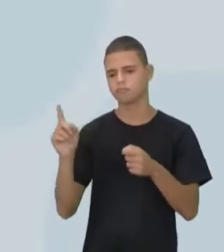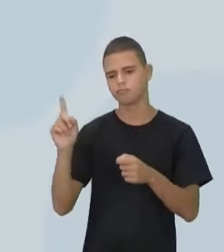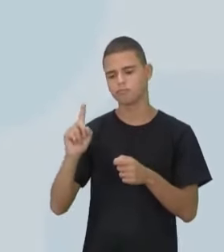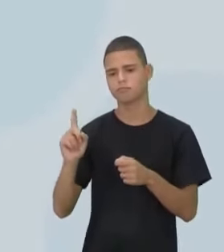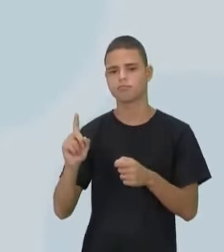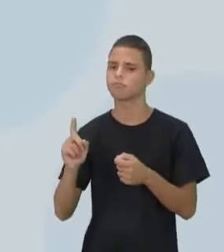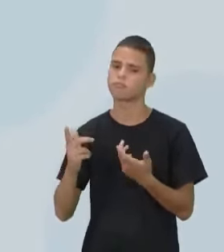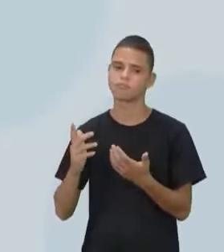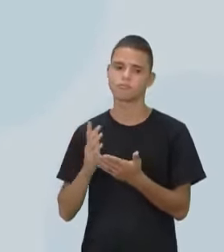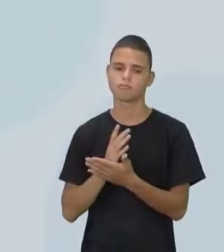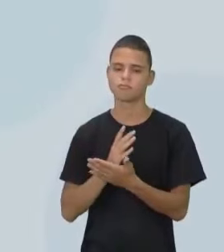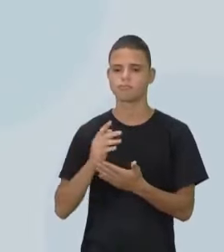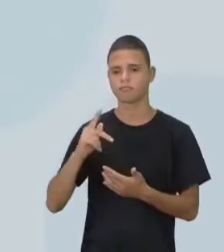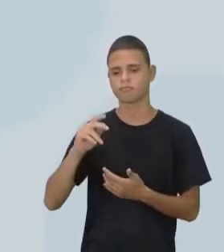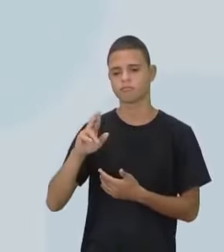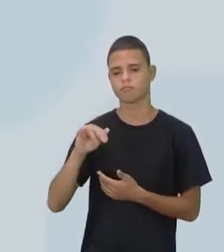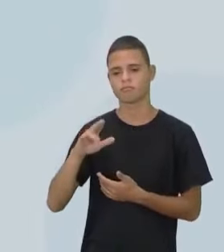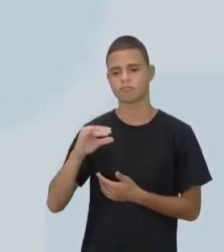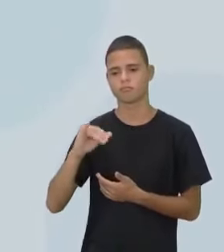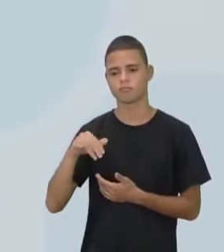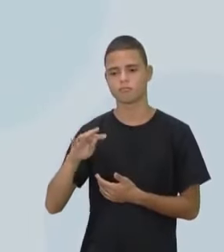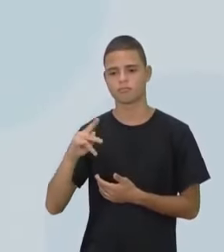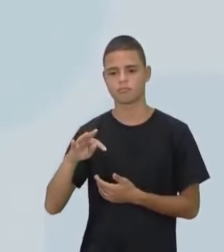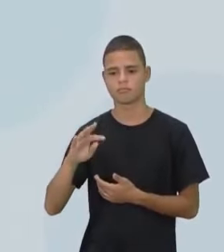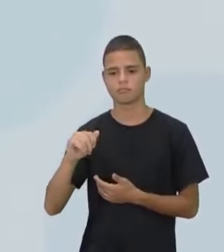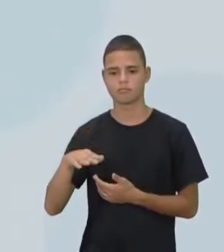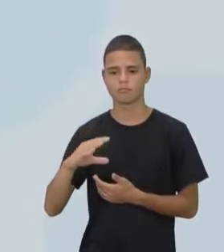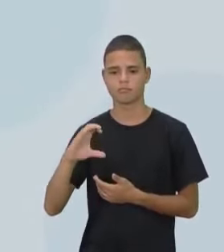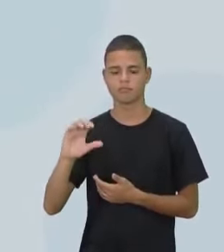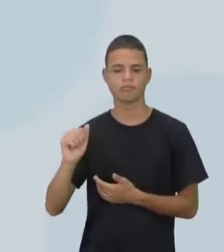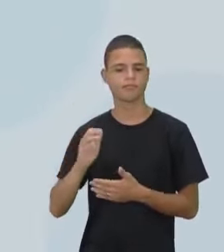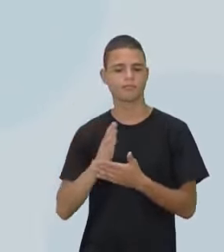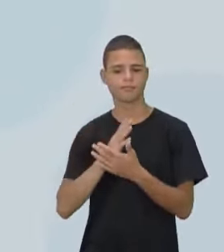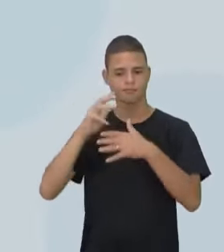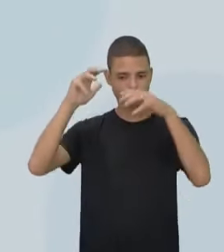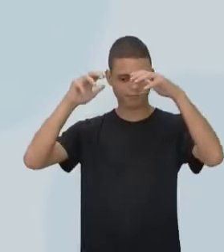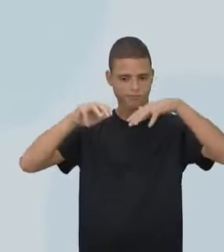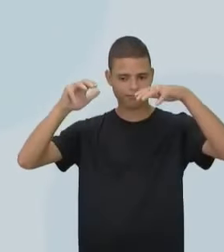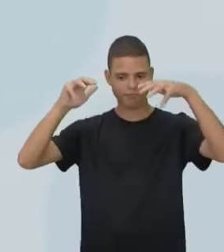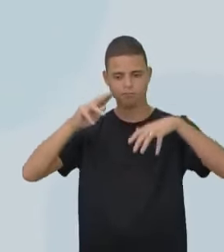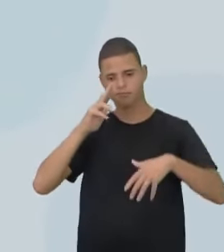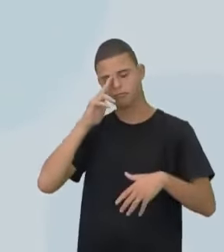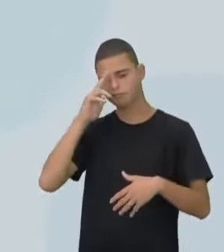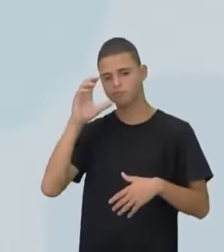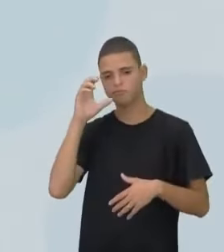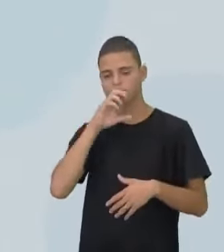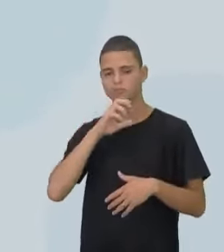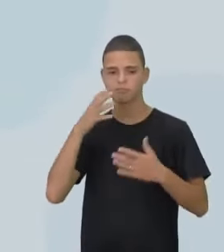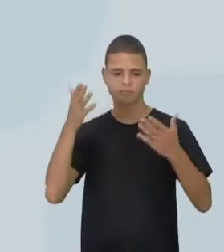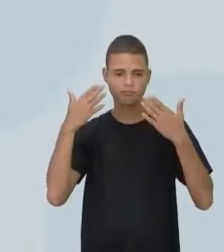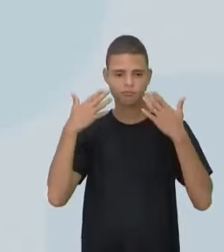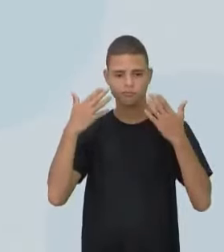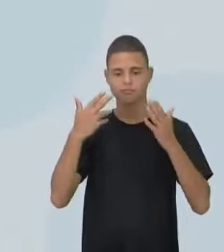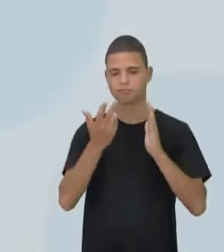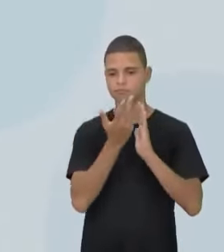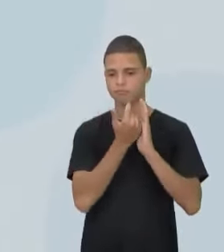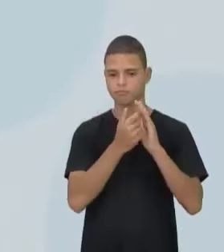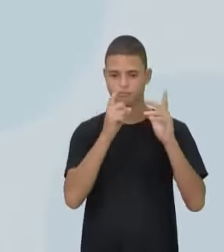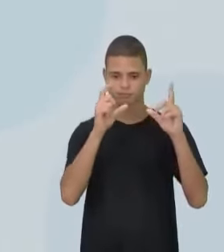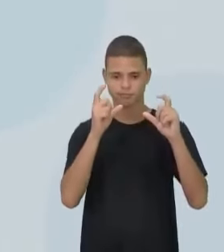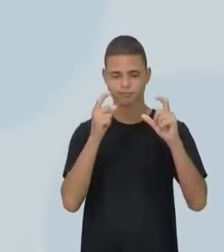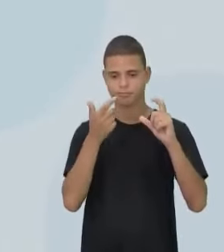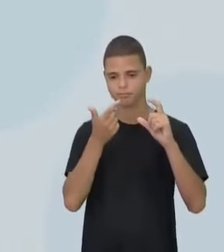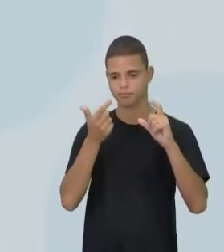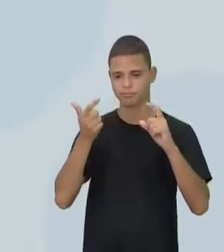de precipitação. As chuvas intensas por si só, as nossas chuvas de verão, e na imagem a gente traz mais